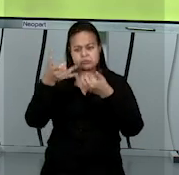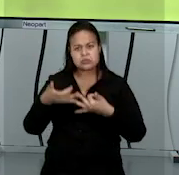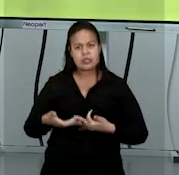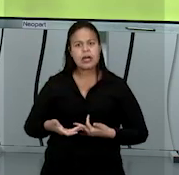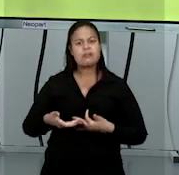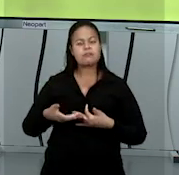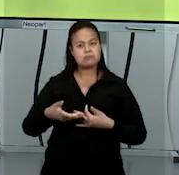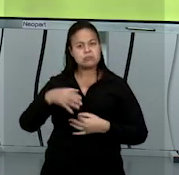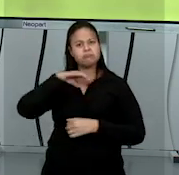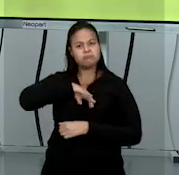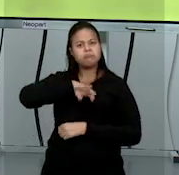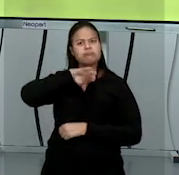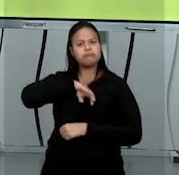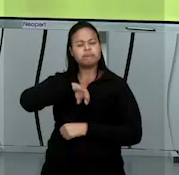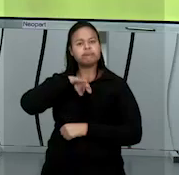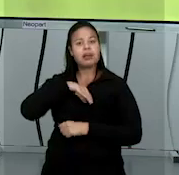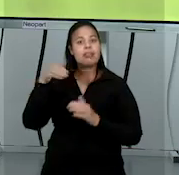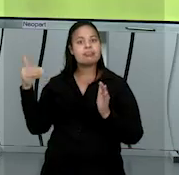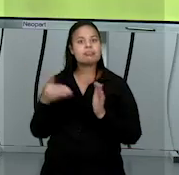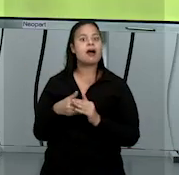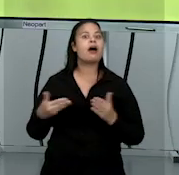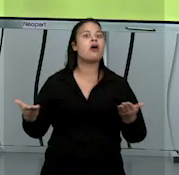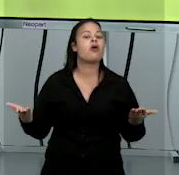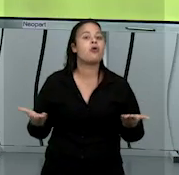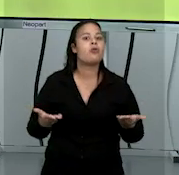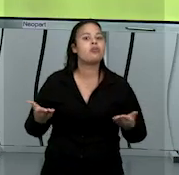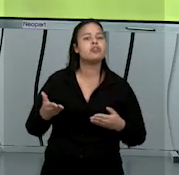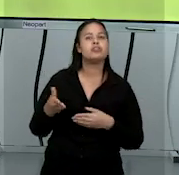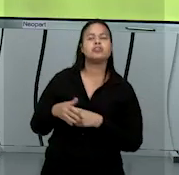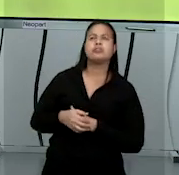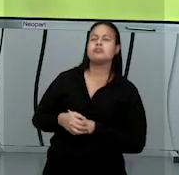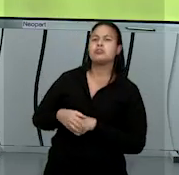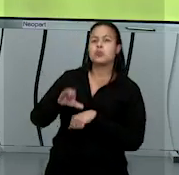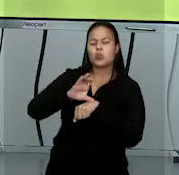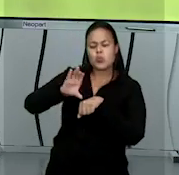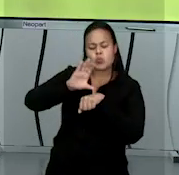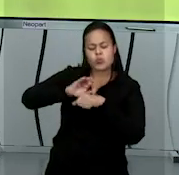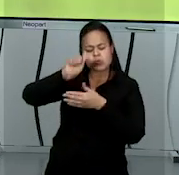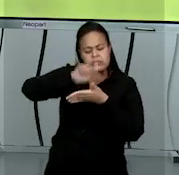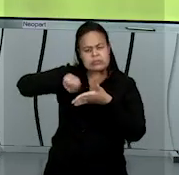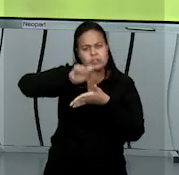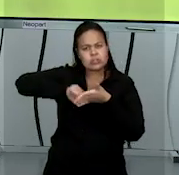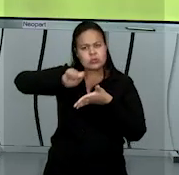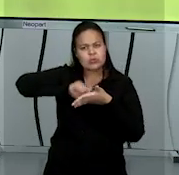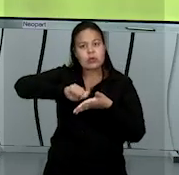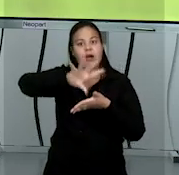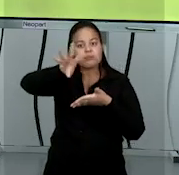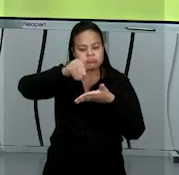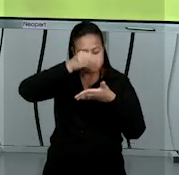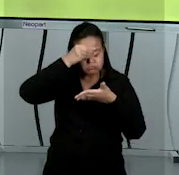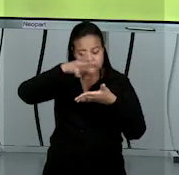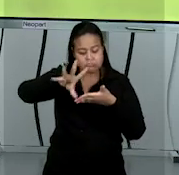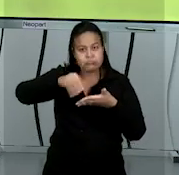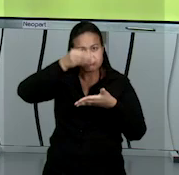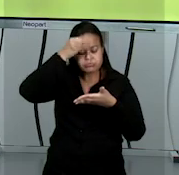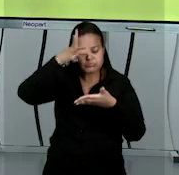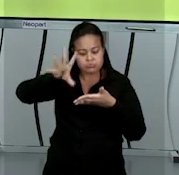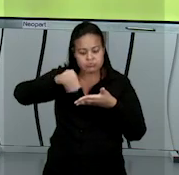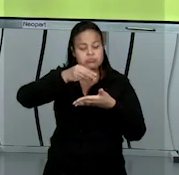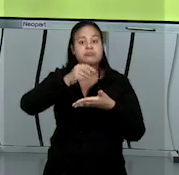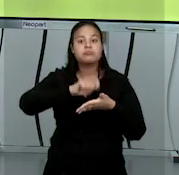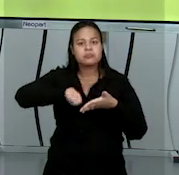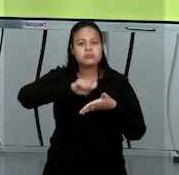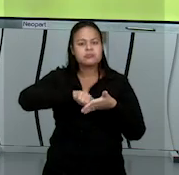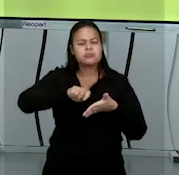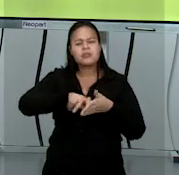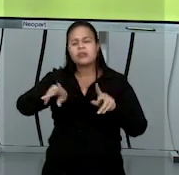sempre ficava, até hoje, né, quando eu faço um curso aqui ou outro ali, eu sempre anoto tudo que ele diz ou ela diz. Às vezes ela cita